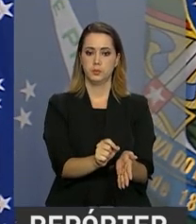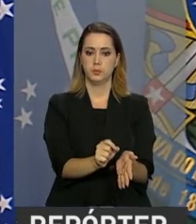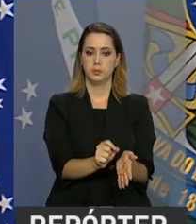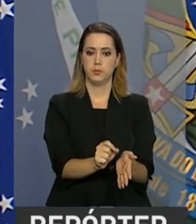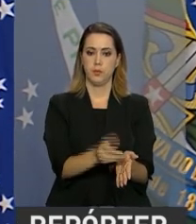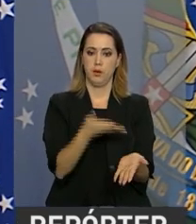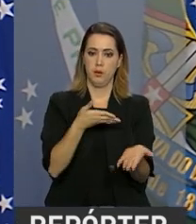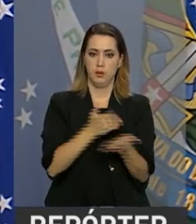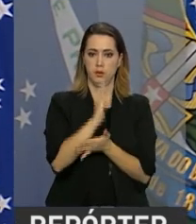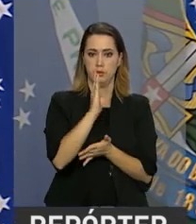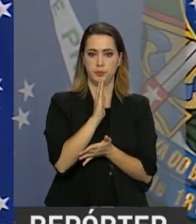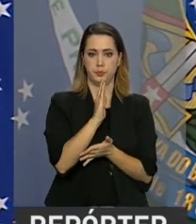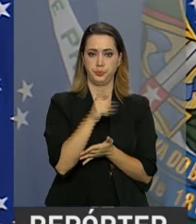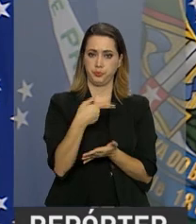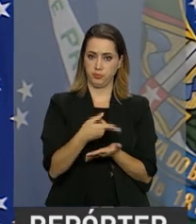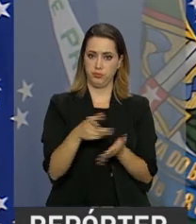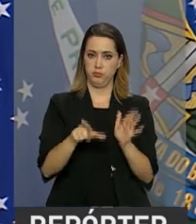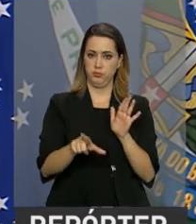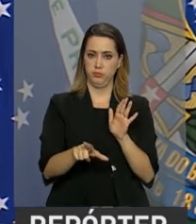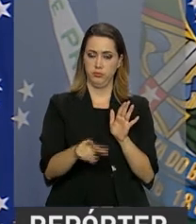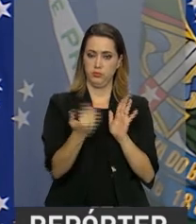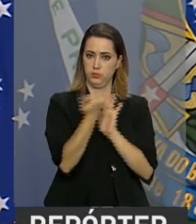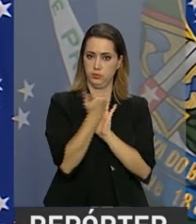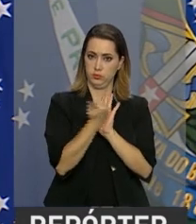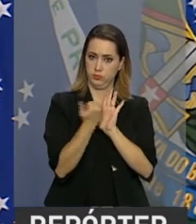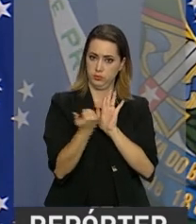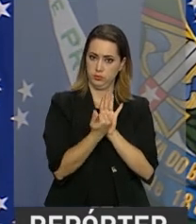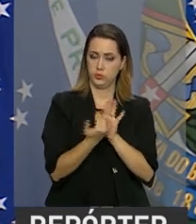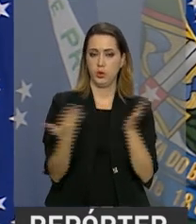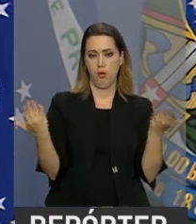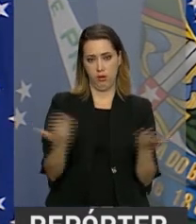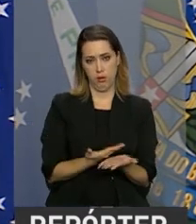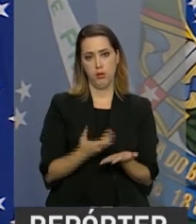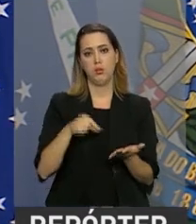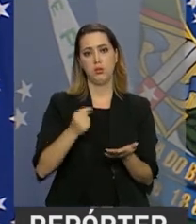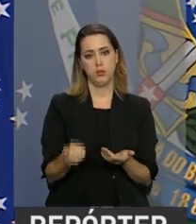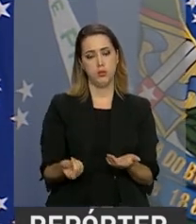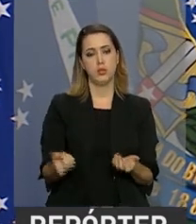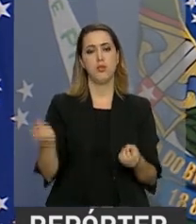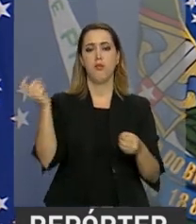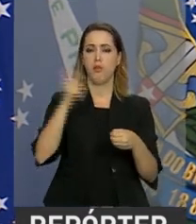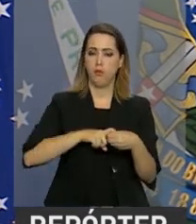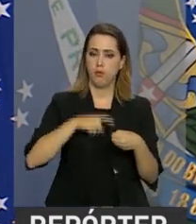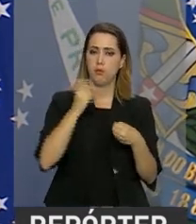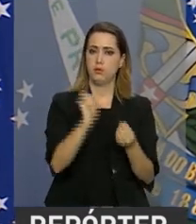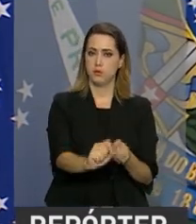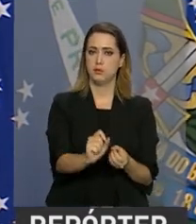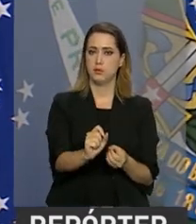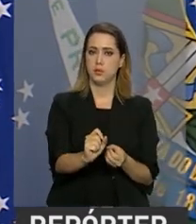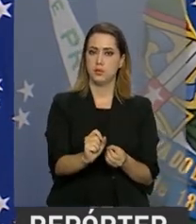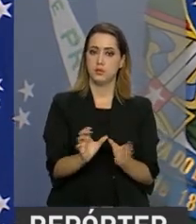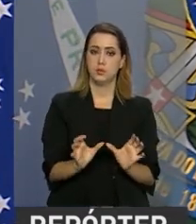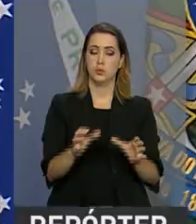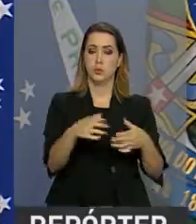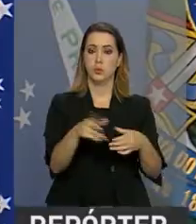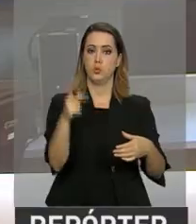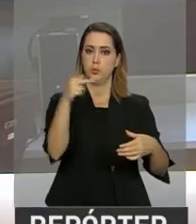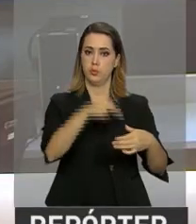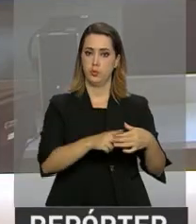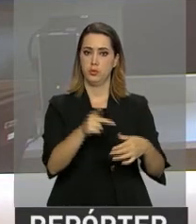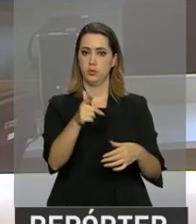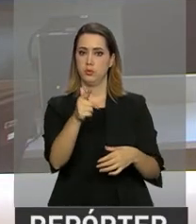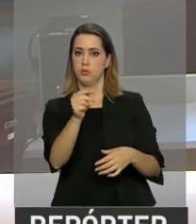nós venhamos a sancionar esse projeto, né, que na verdade reativa o setor do petróleo e